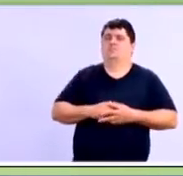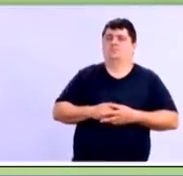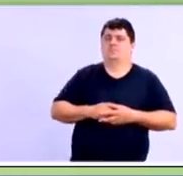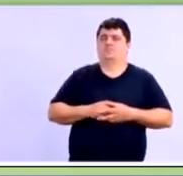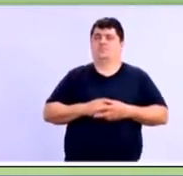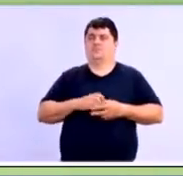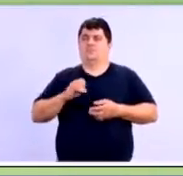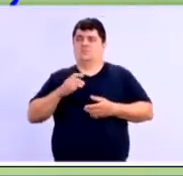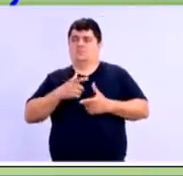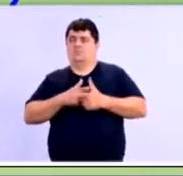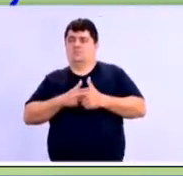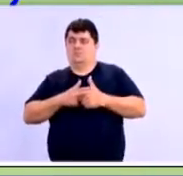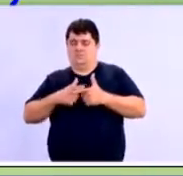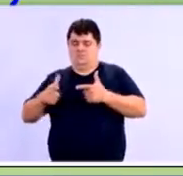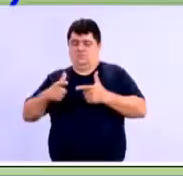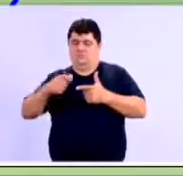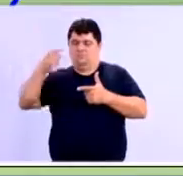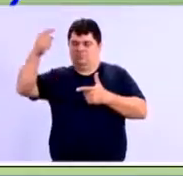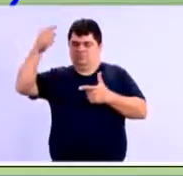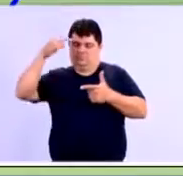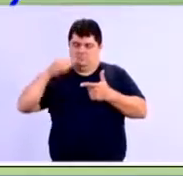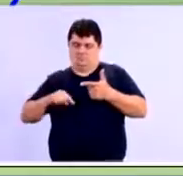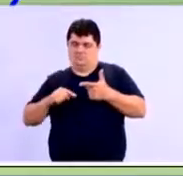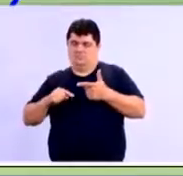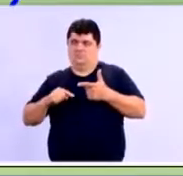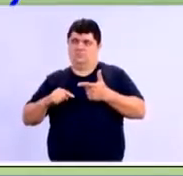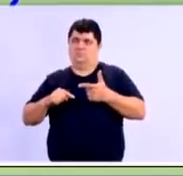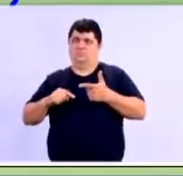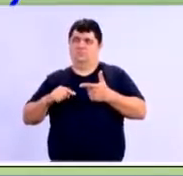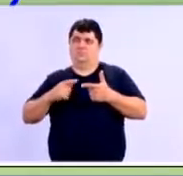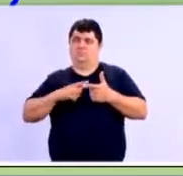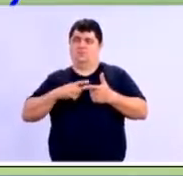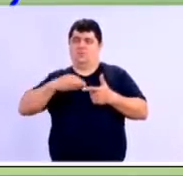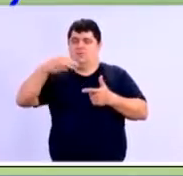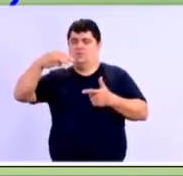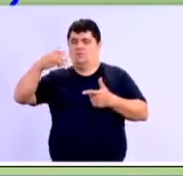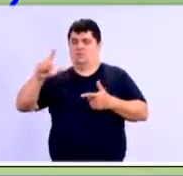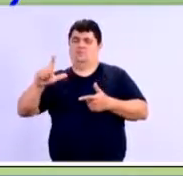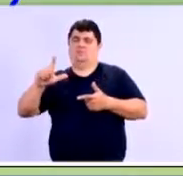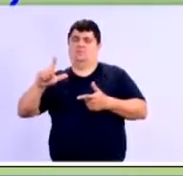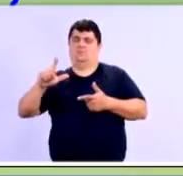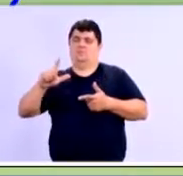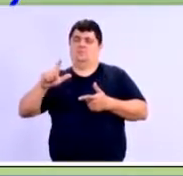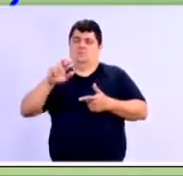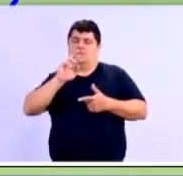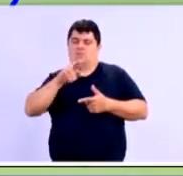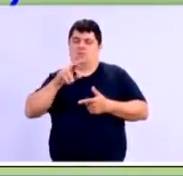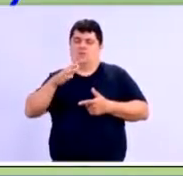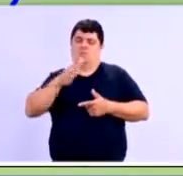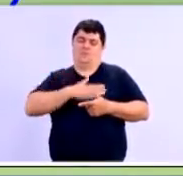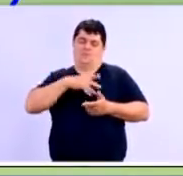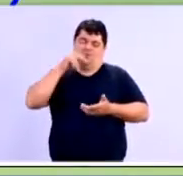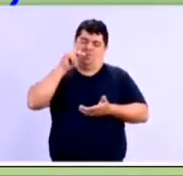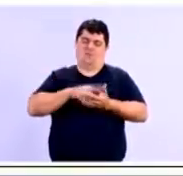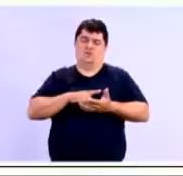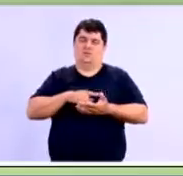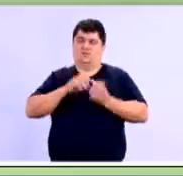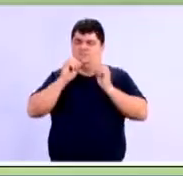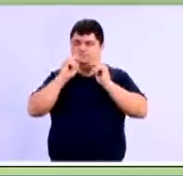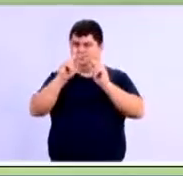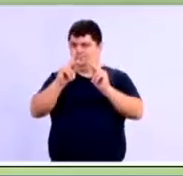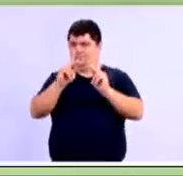eu divido um pelo outro, eu estabeleço a minha margem líquida, o que sobrou de fato.